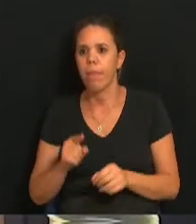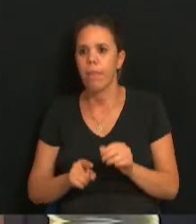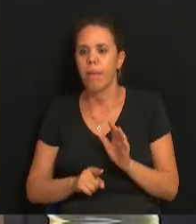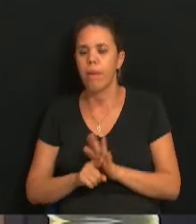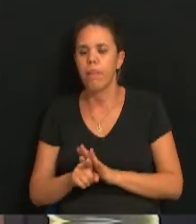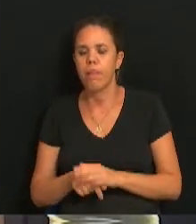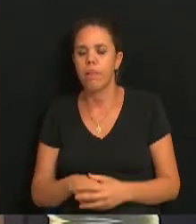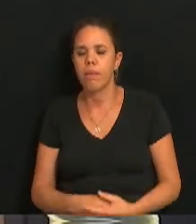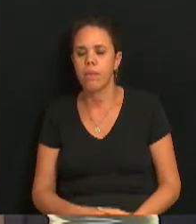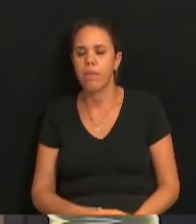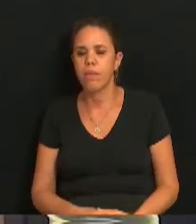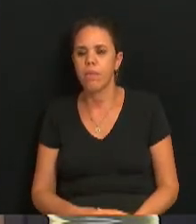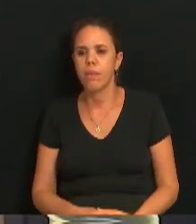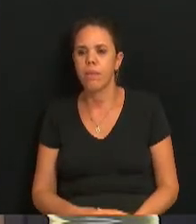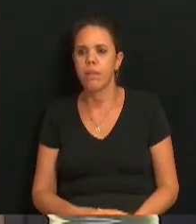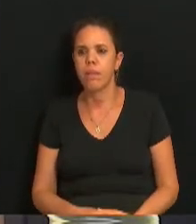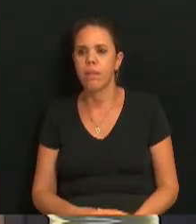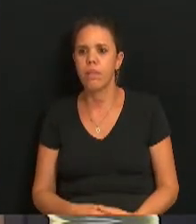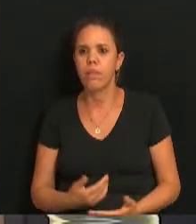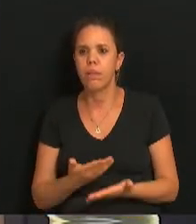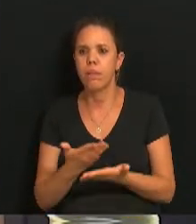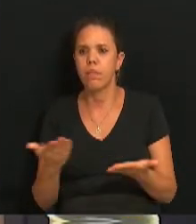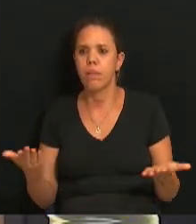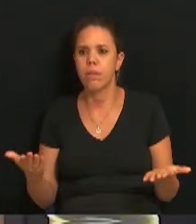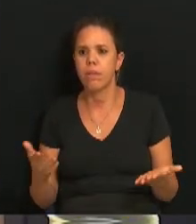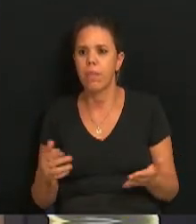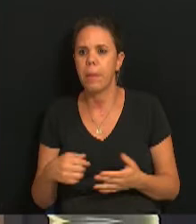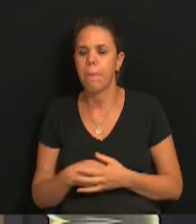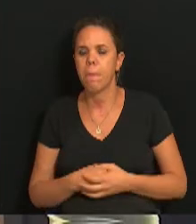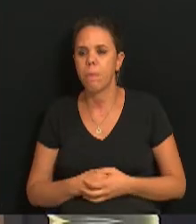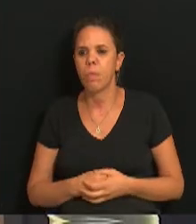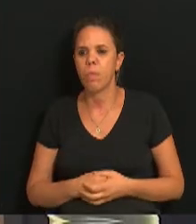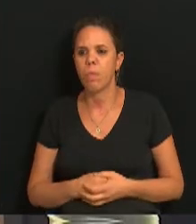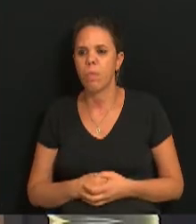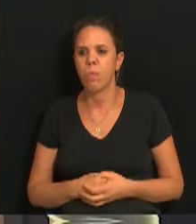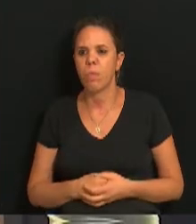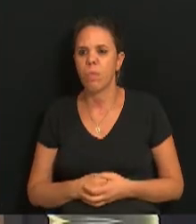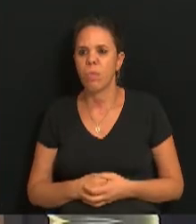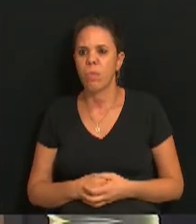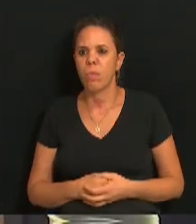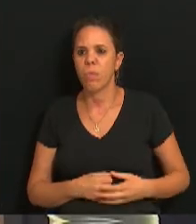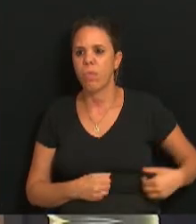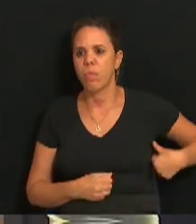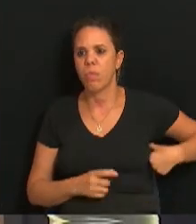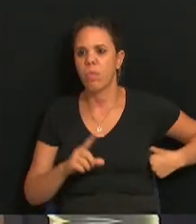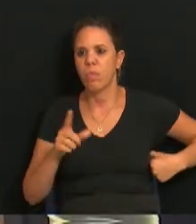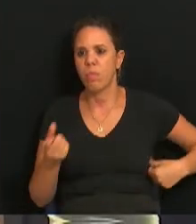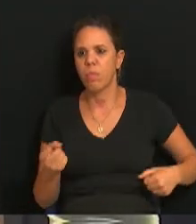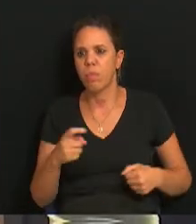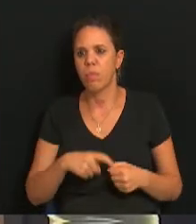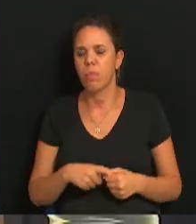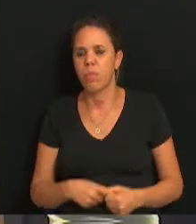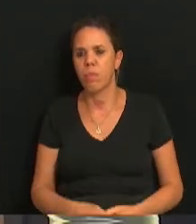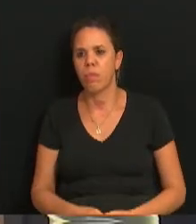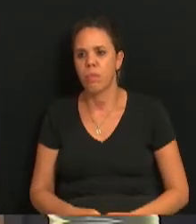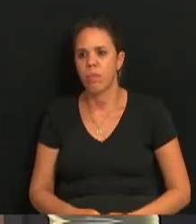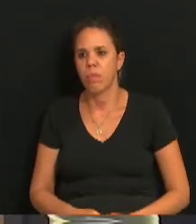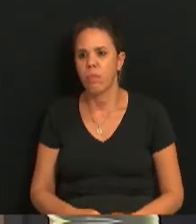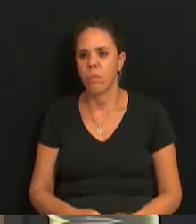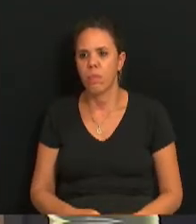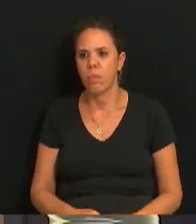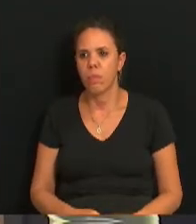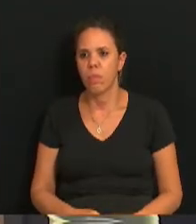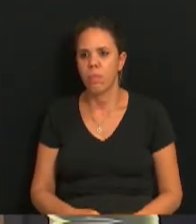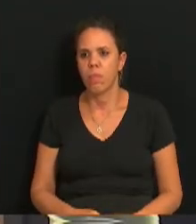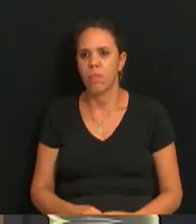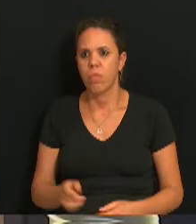né, considerações com vocês aqui na sala, Zoom, e aí depois eu retorno a fala com vocês, tá bom? Então, vamos